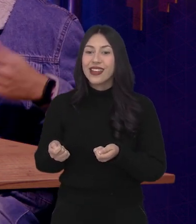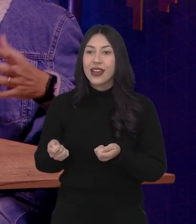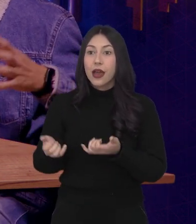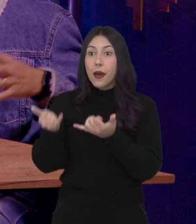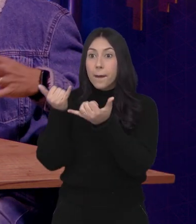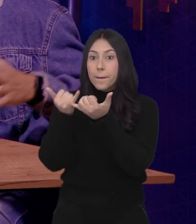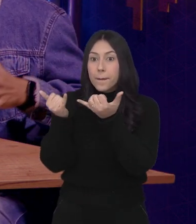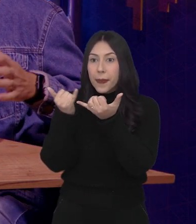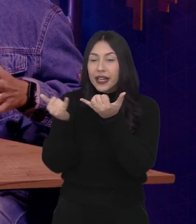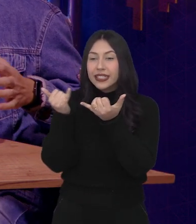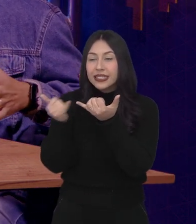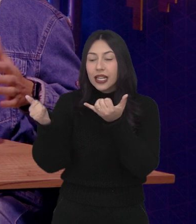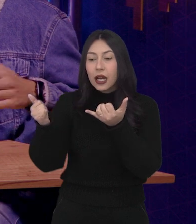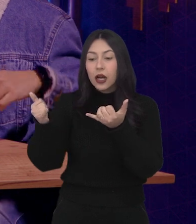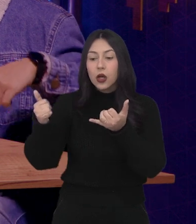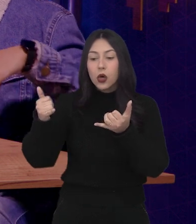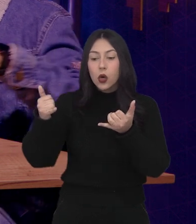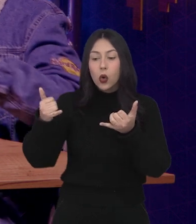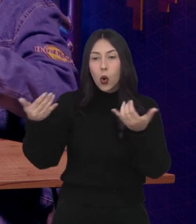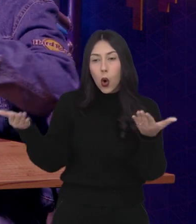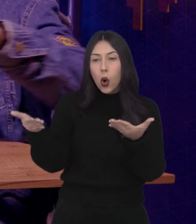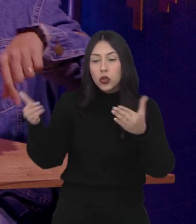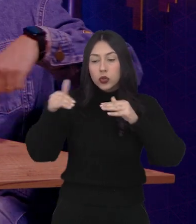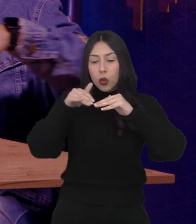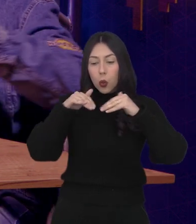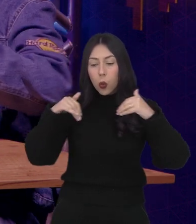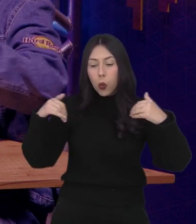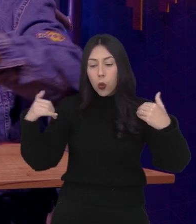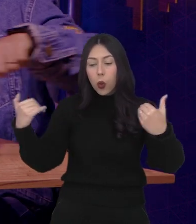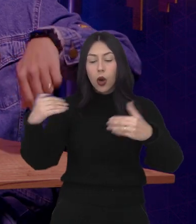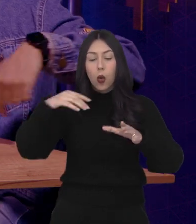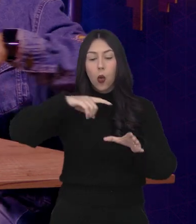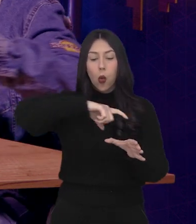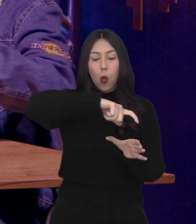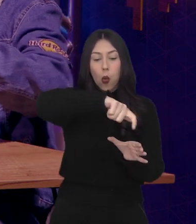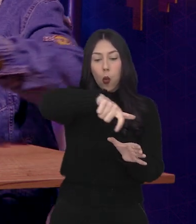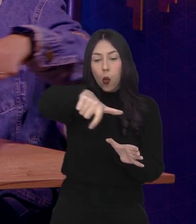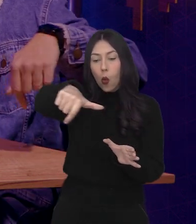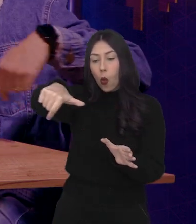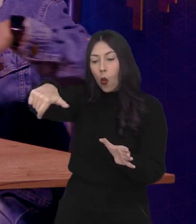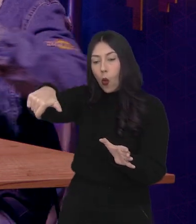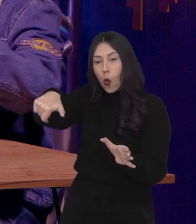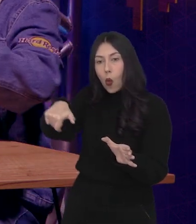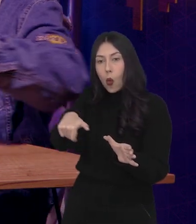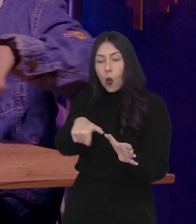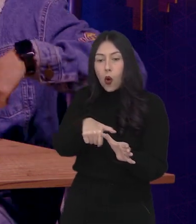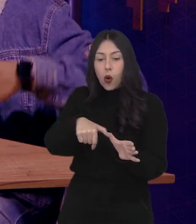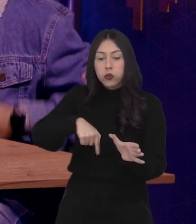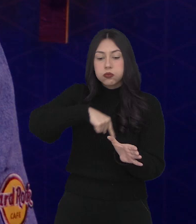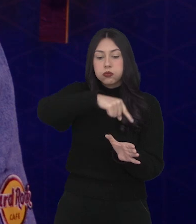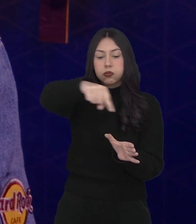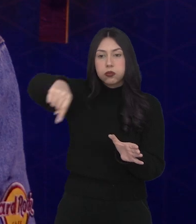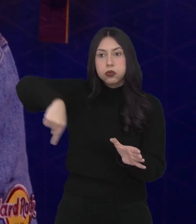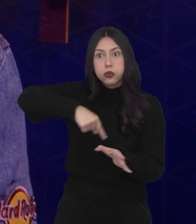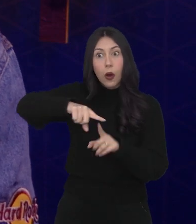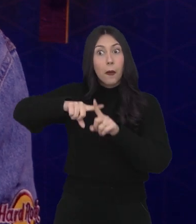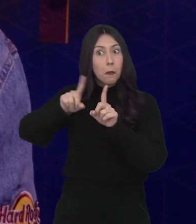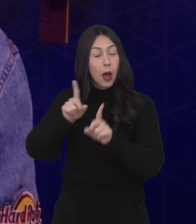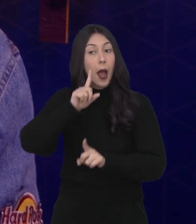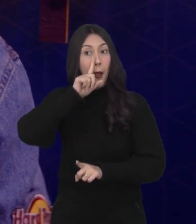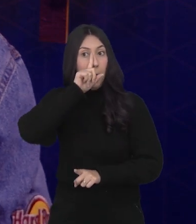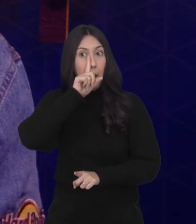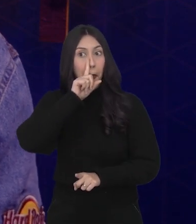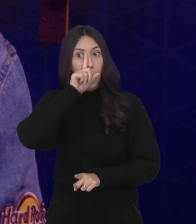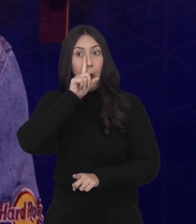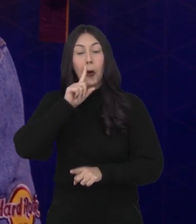o estádio com o formato que a gente tem hoje. Então eles ficavam correndo, né, numa pista em volta, assim, né? E era até